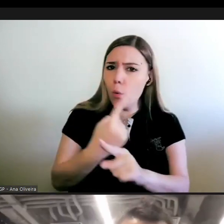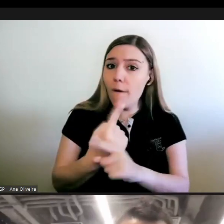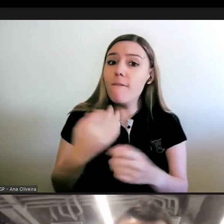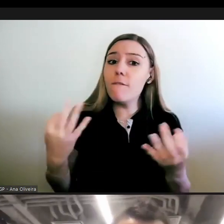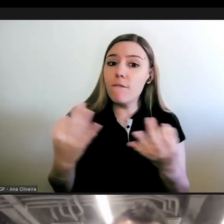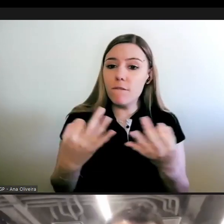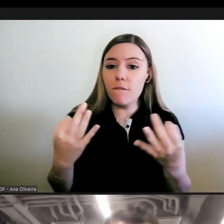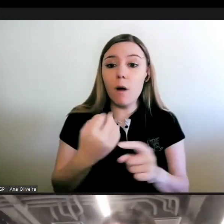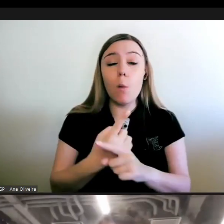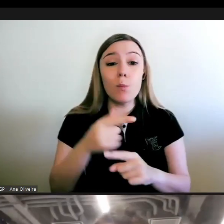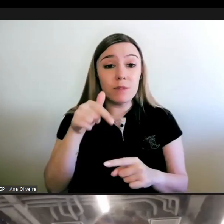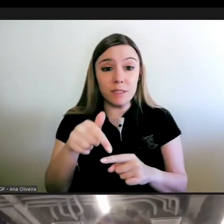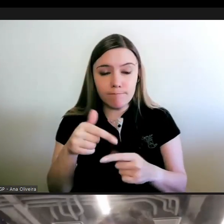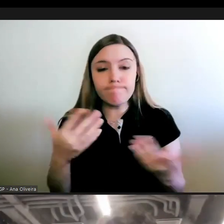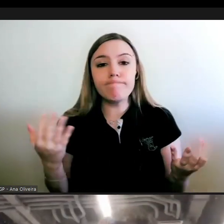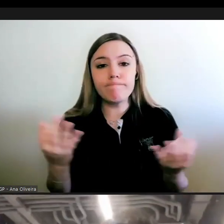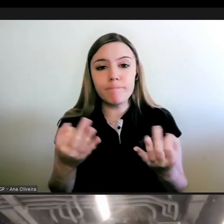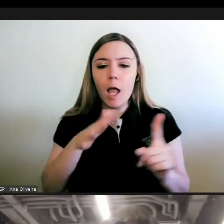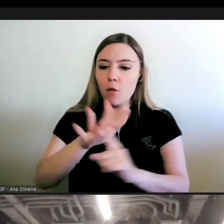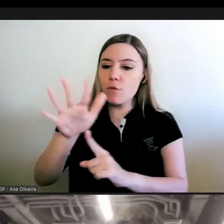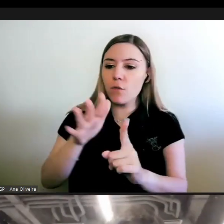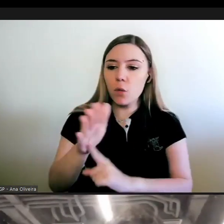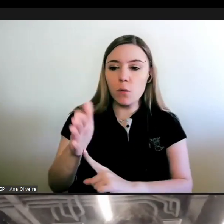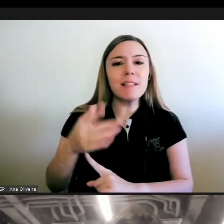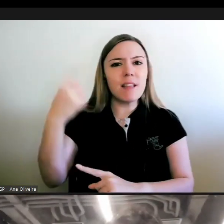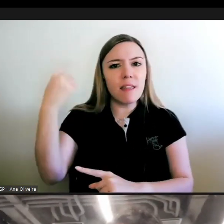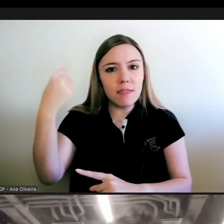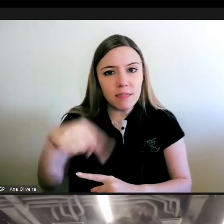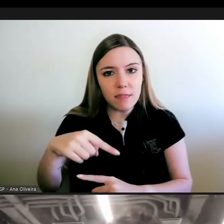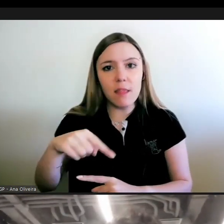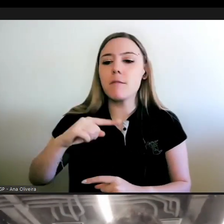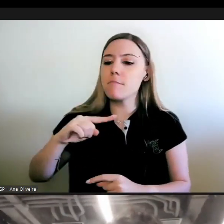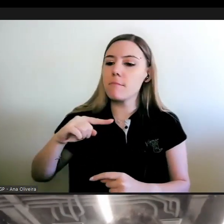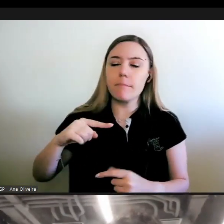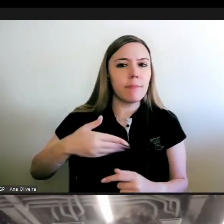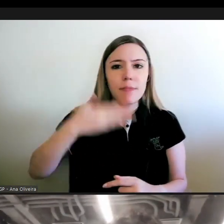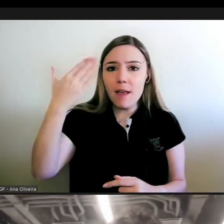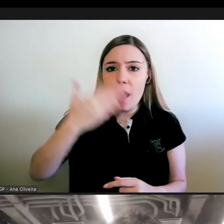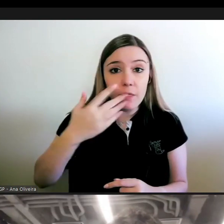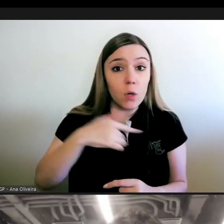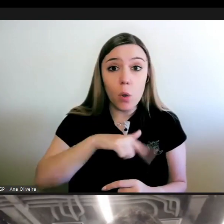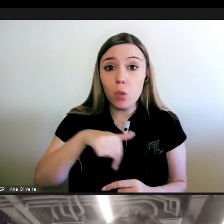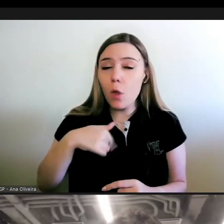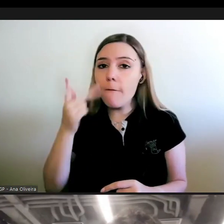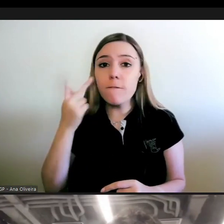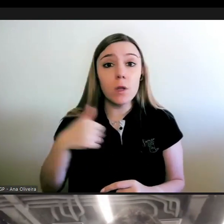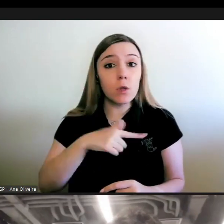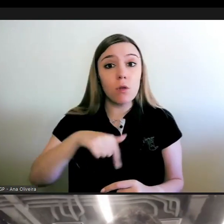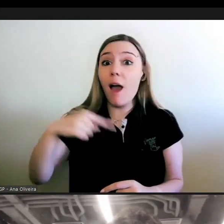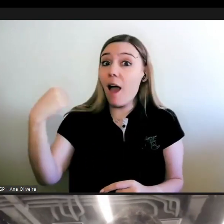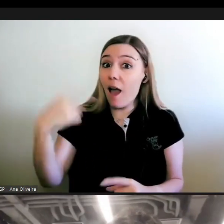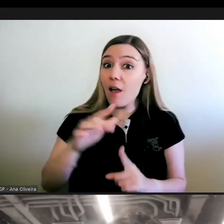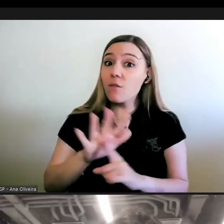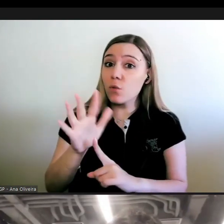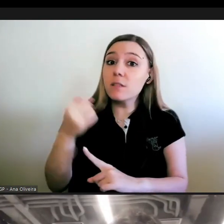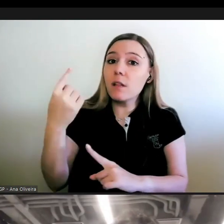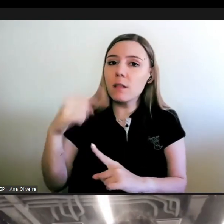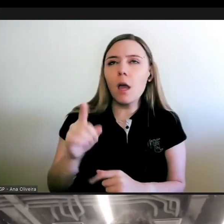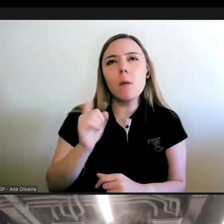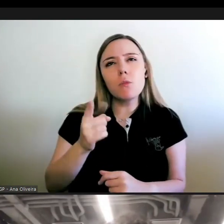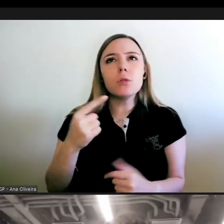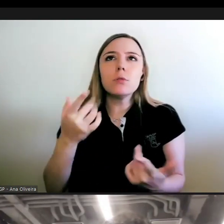têm uma aplicação direta no cotidiano das nossas vidas. Portanto, acho que era muito